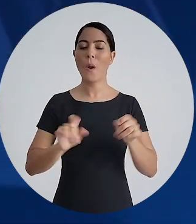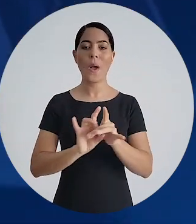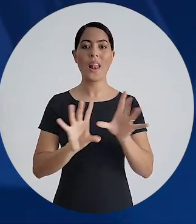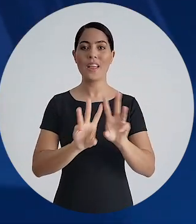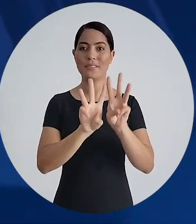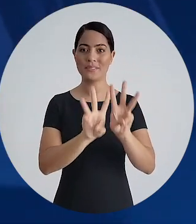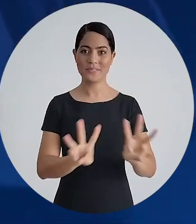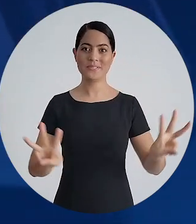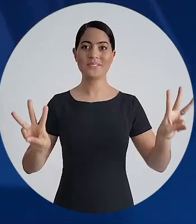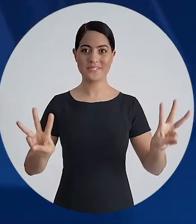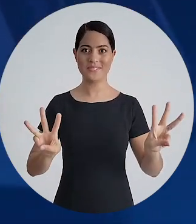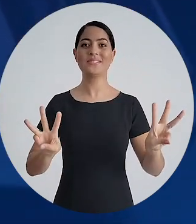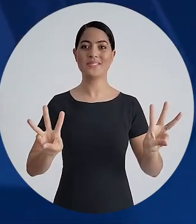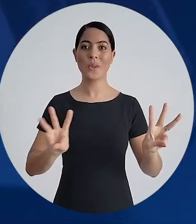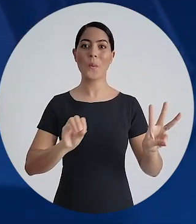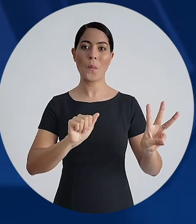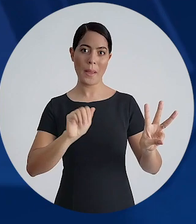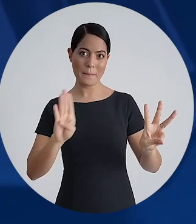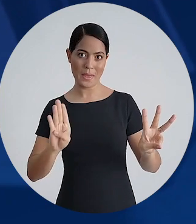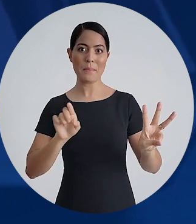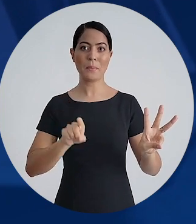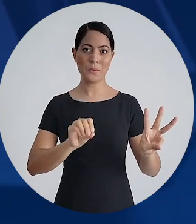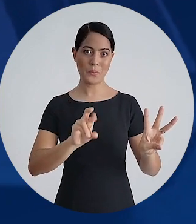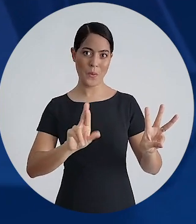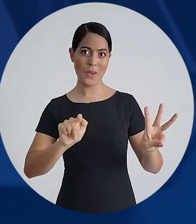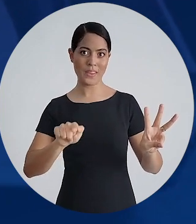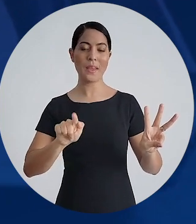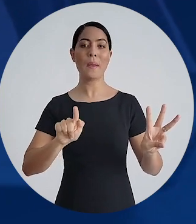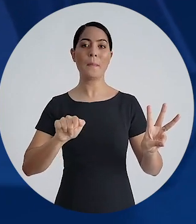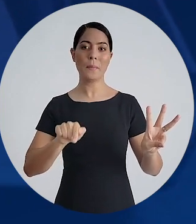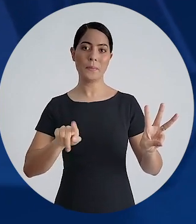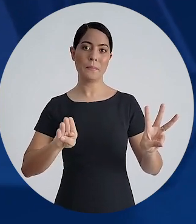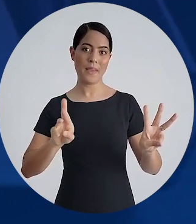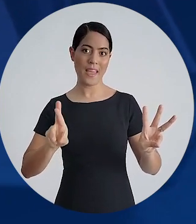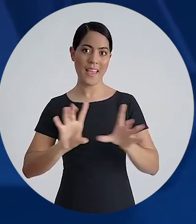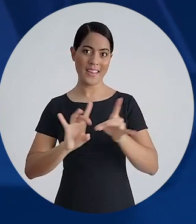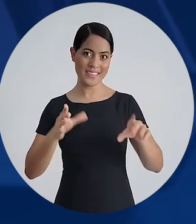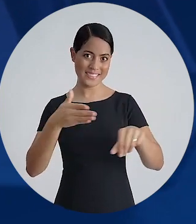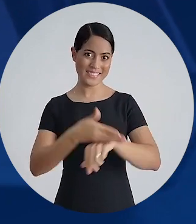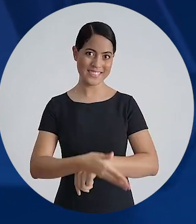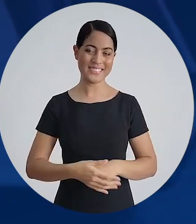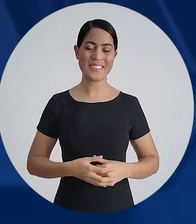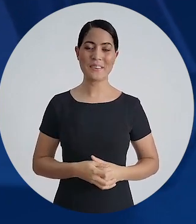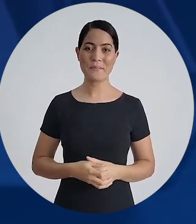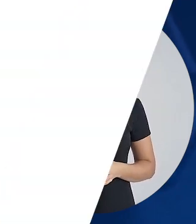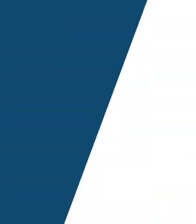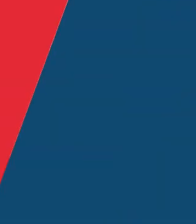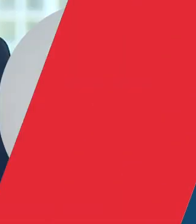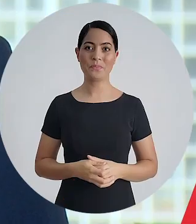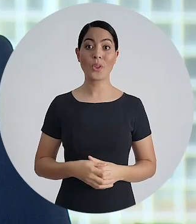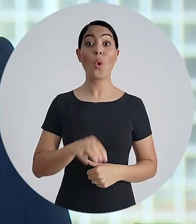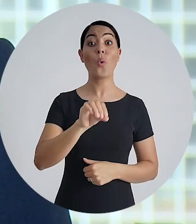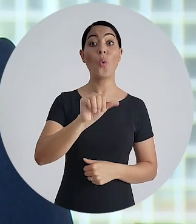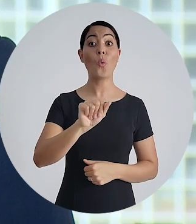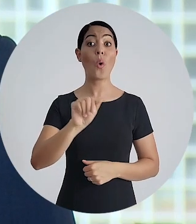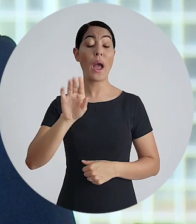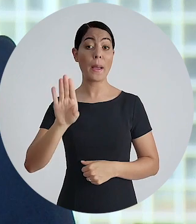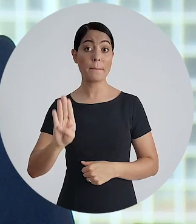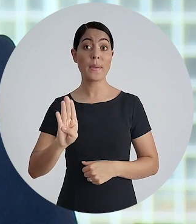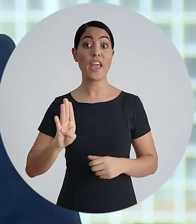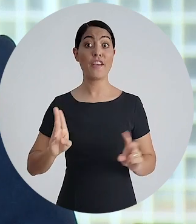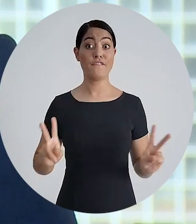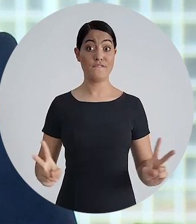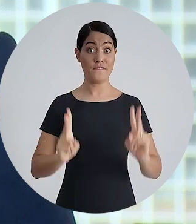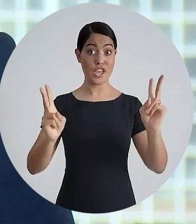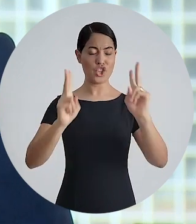Ordem em oab.org.br e fique por dentro dessa novidade. A OAB celebrou mais